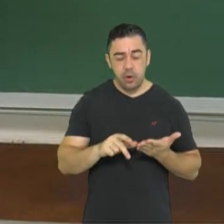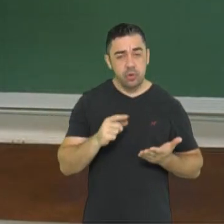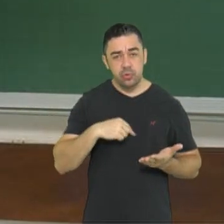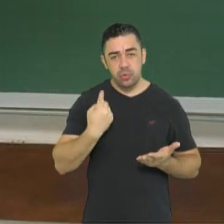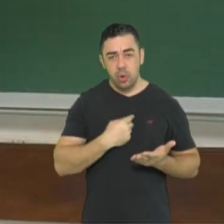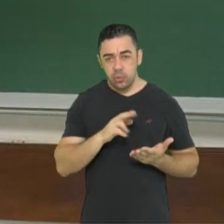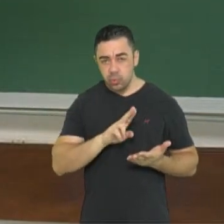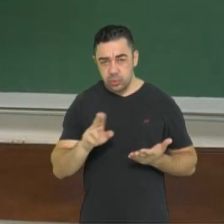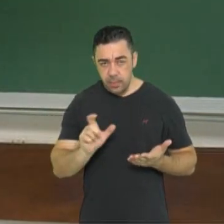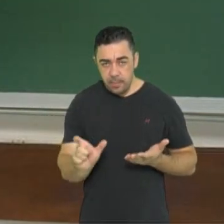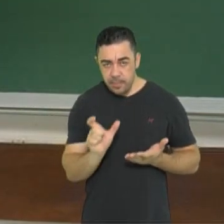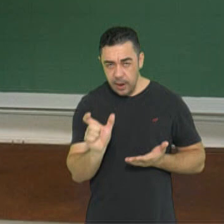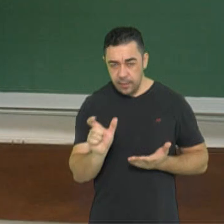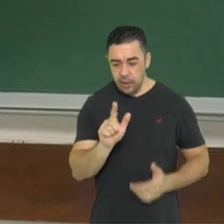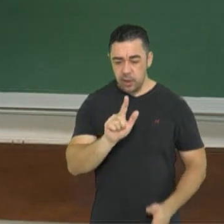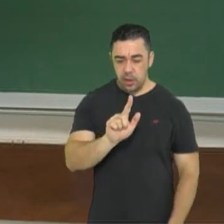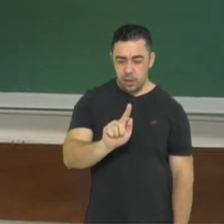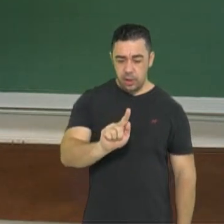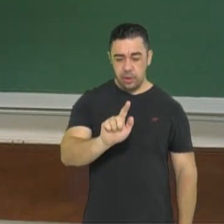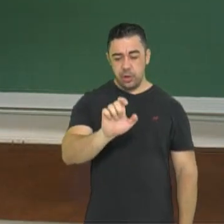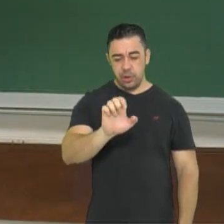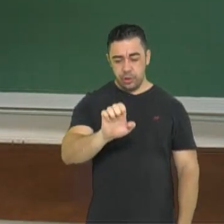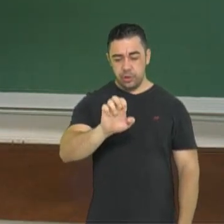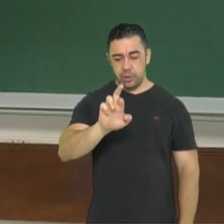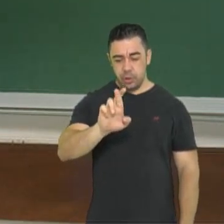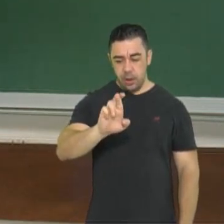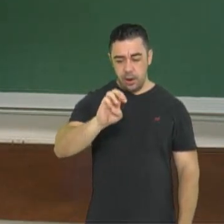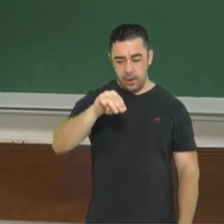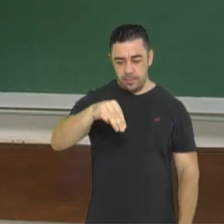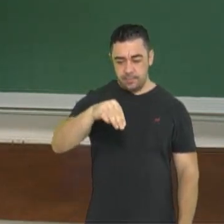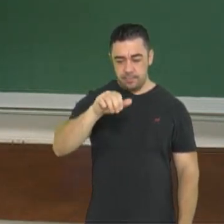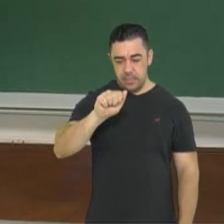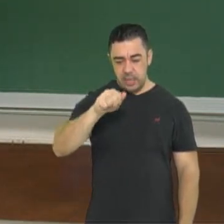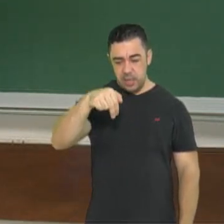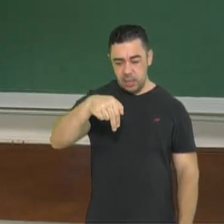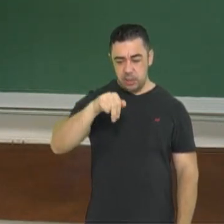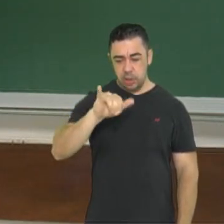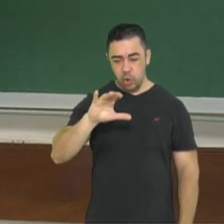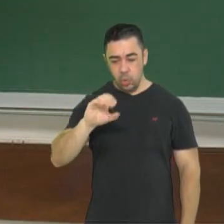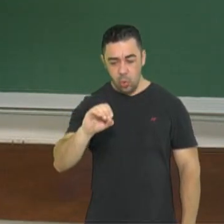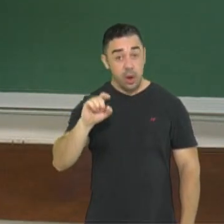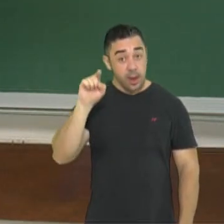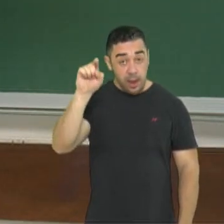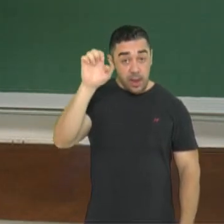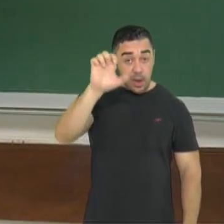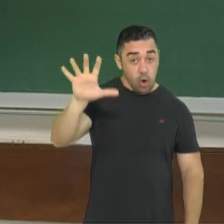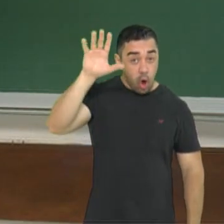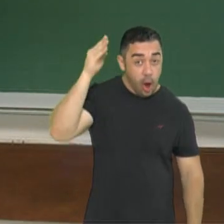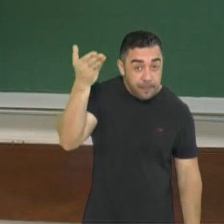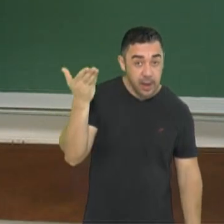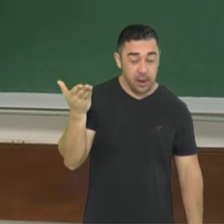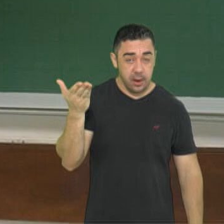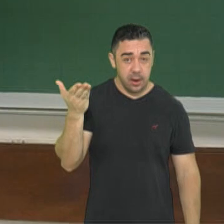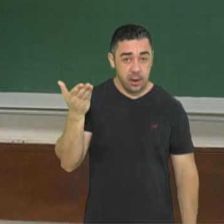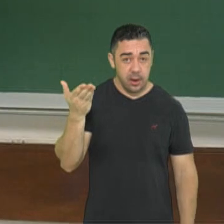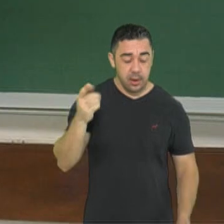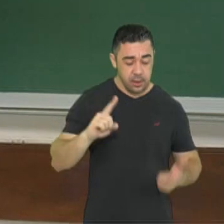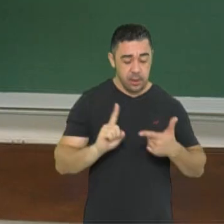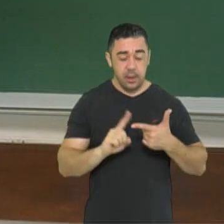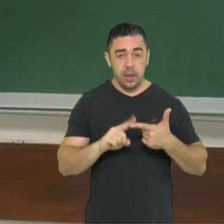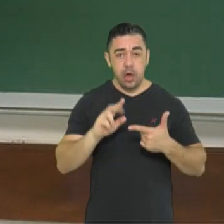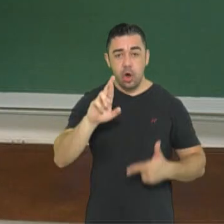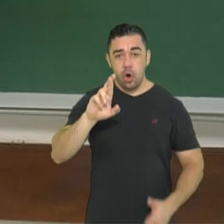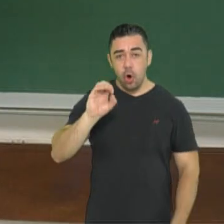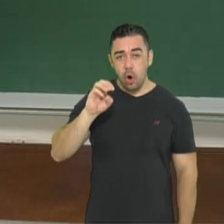termo germânicos até para nós se localizar geograficamente, historicamente. E pior eram os romanos, que chamavam eles